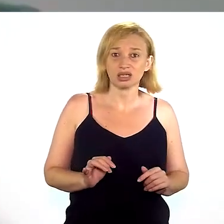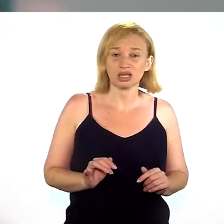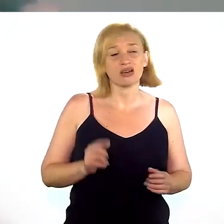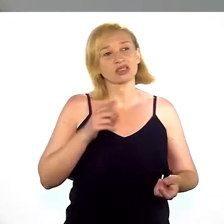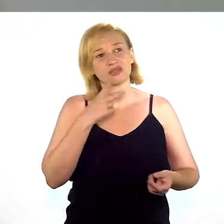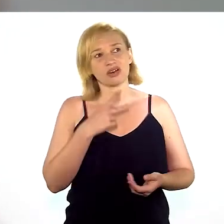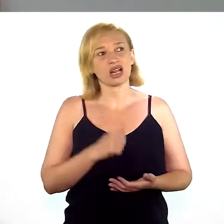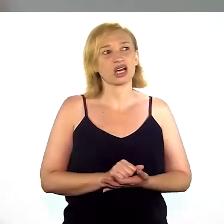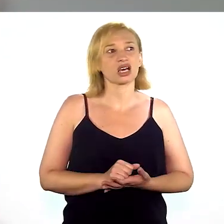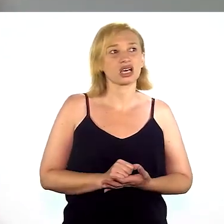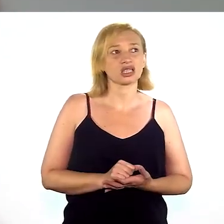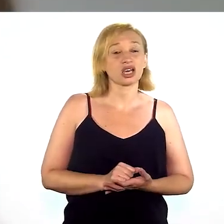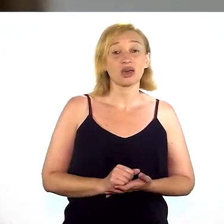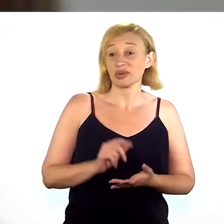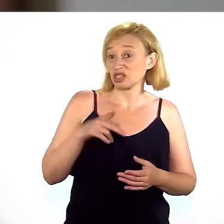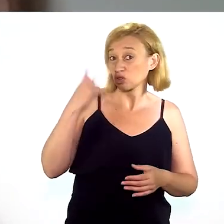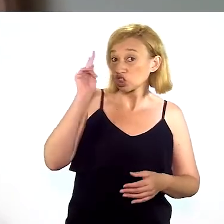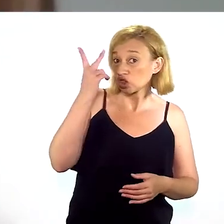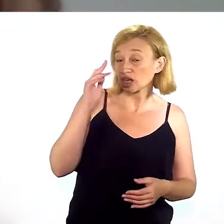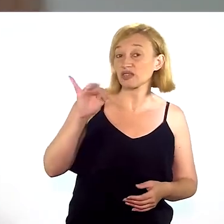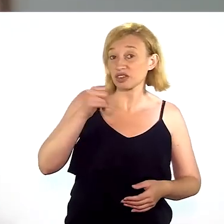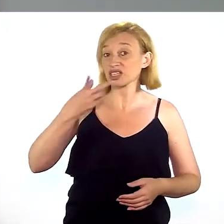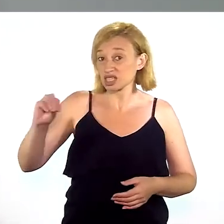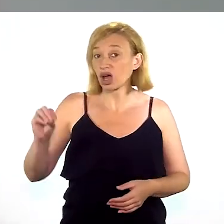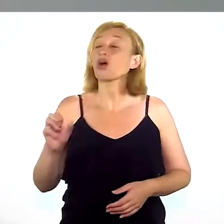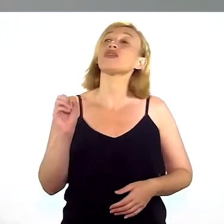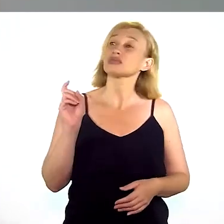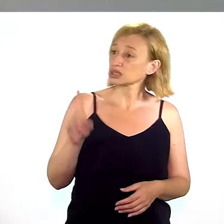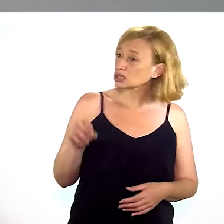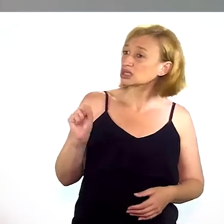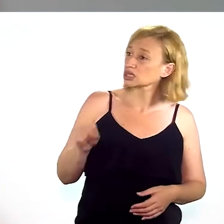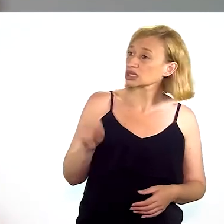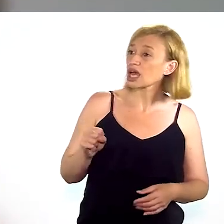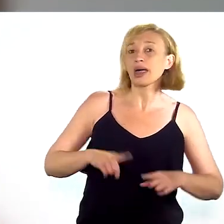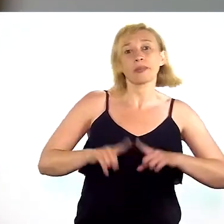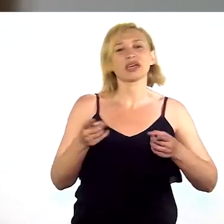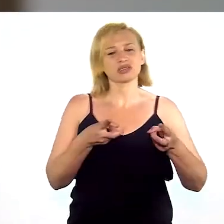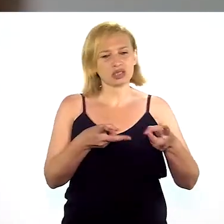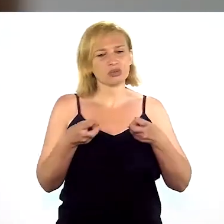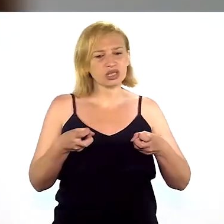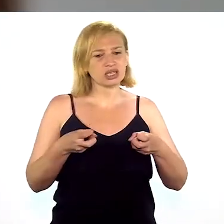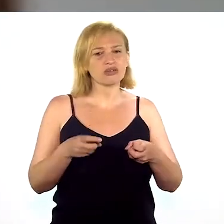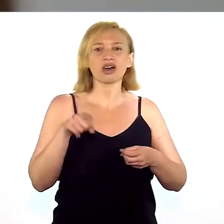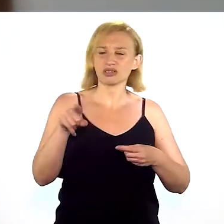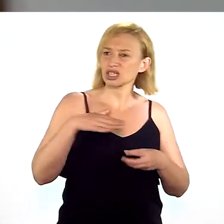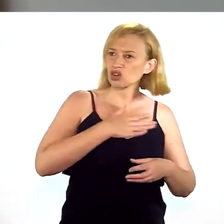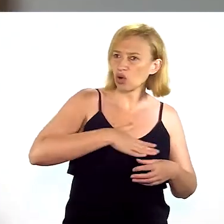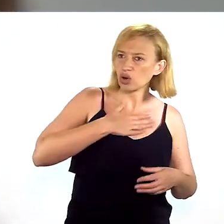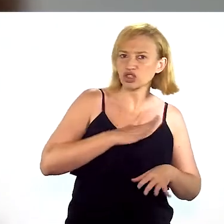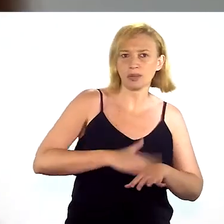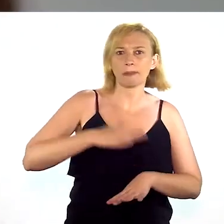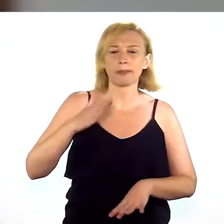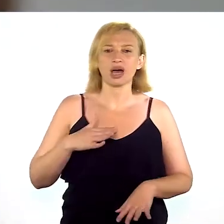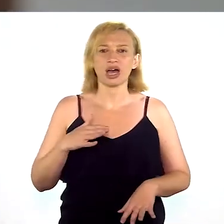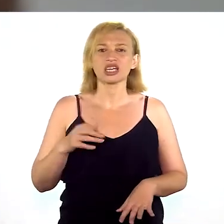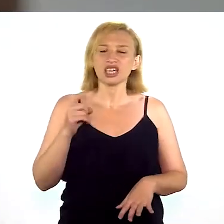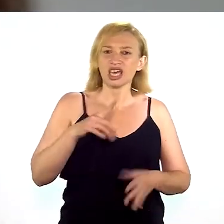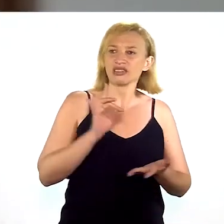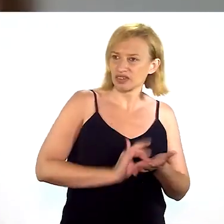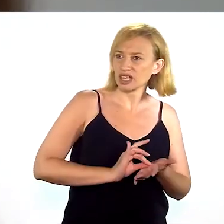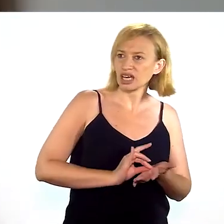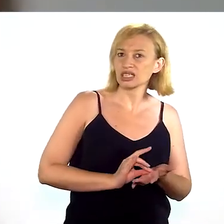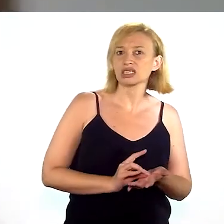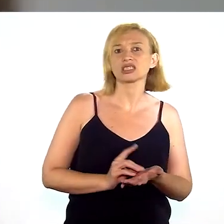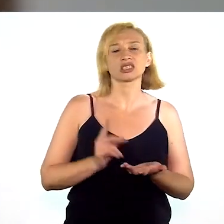ela tá muito sozinha. Daí você me fala, mas essa é uma história de ficção. É uma história de ficção, mas se você é uma pessoa que